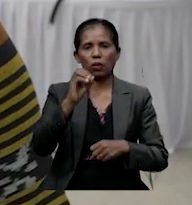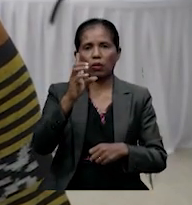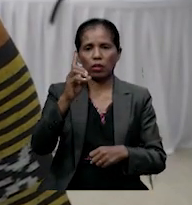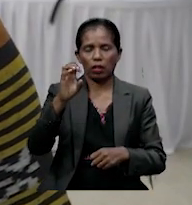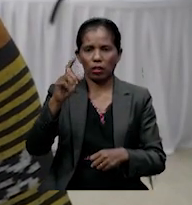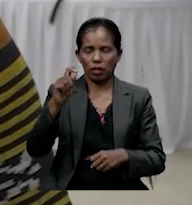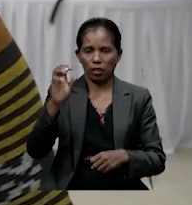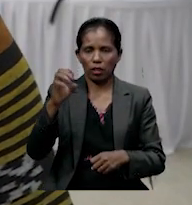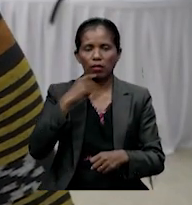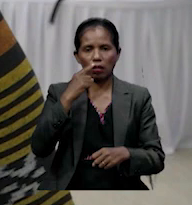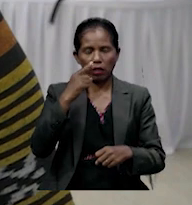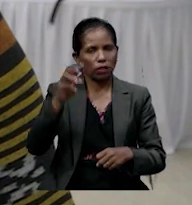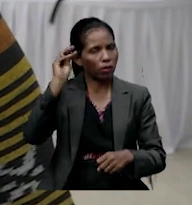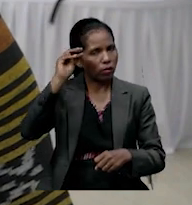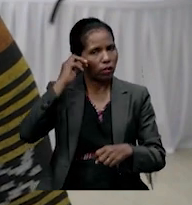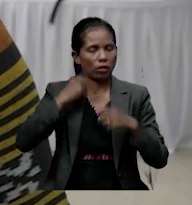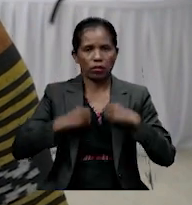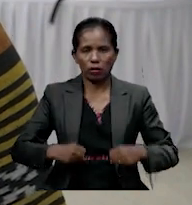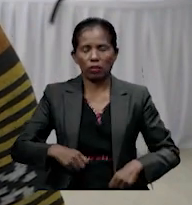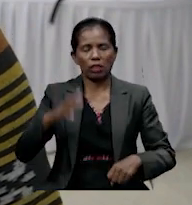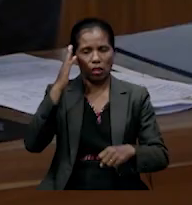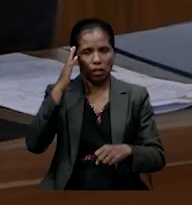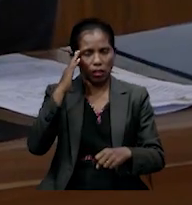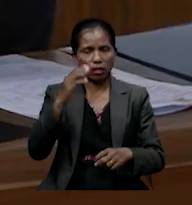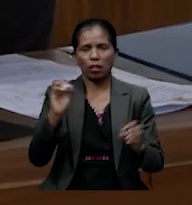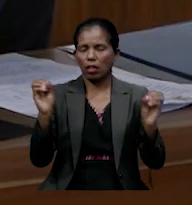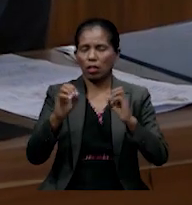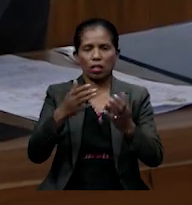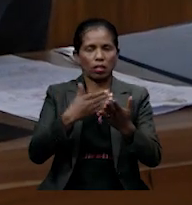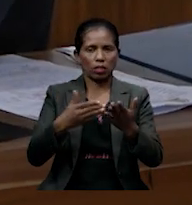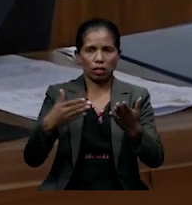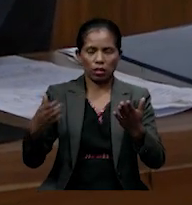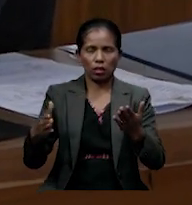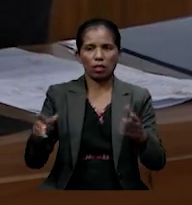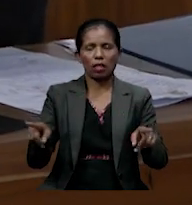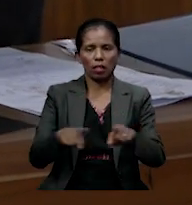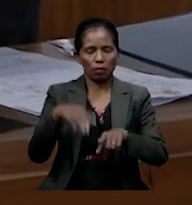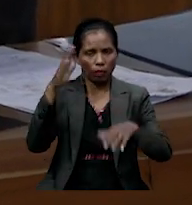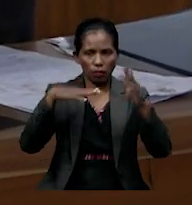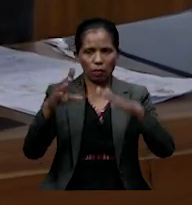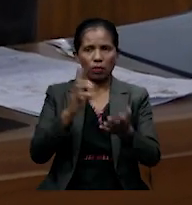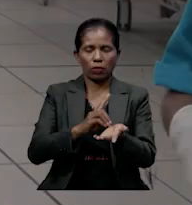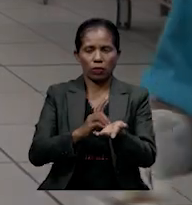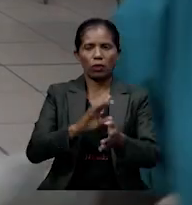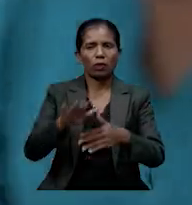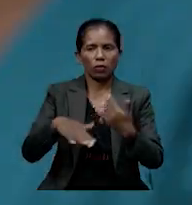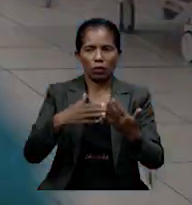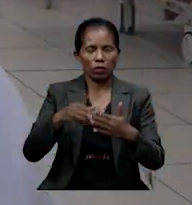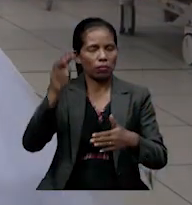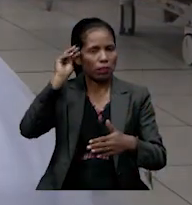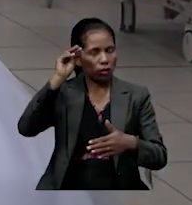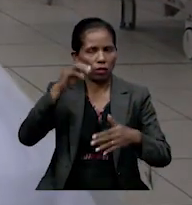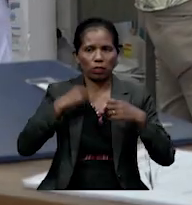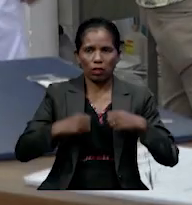Viegas Hateten, Ministério de Saúde reconhece menos equipamento sem problema médico sira, neve durante ne, Ministério de